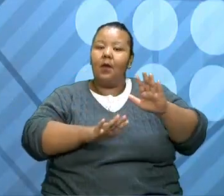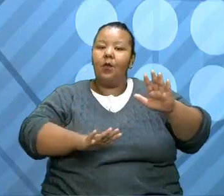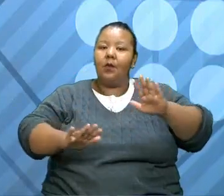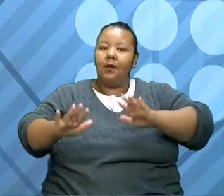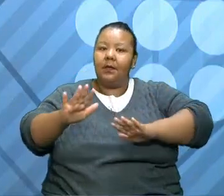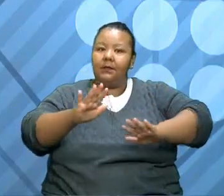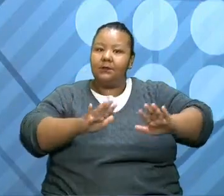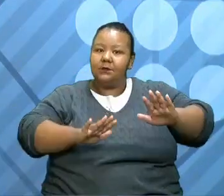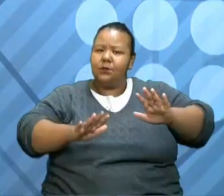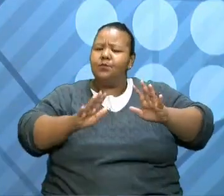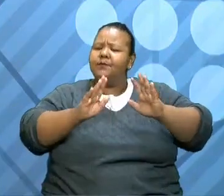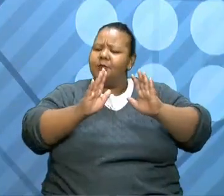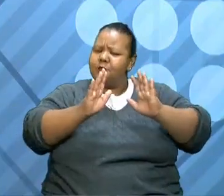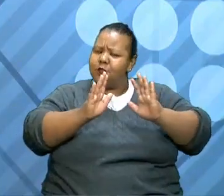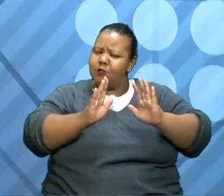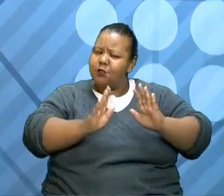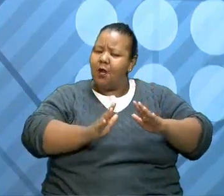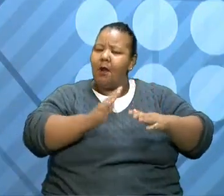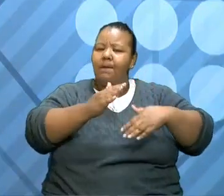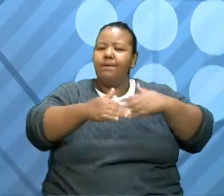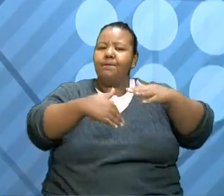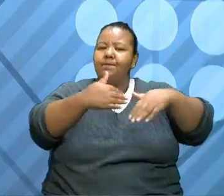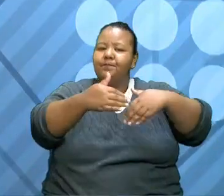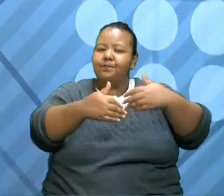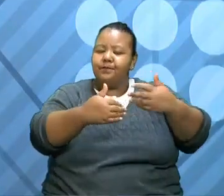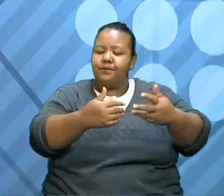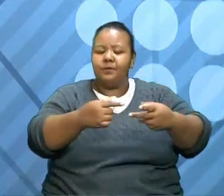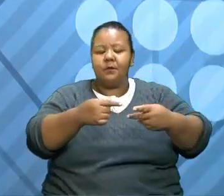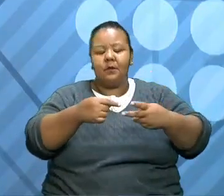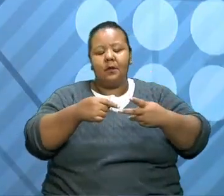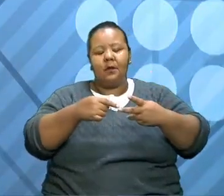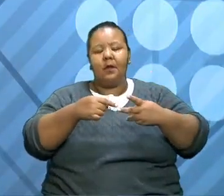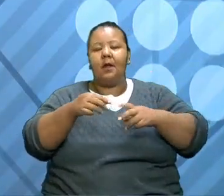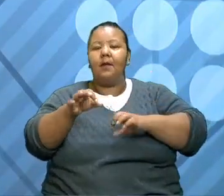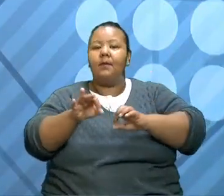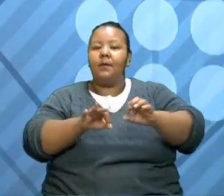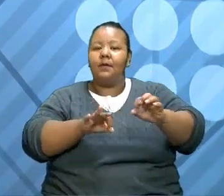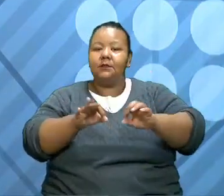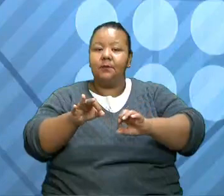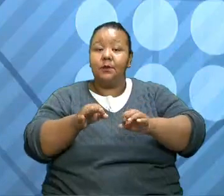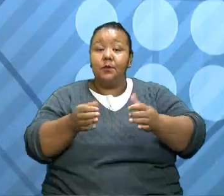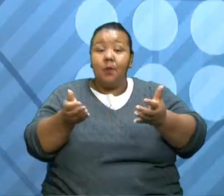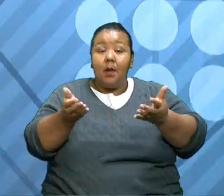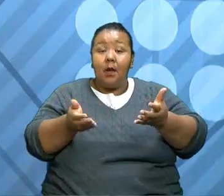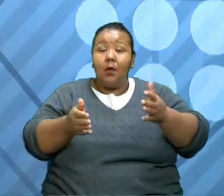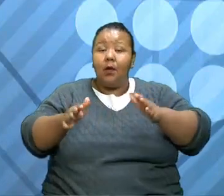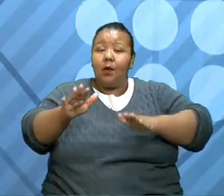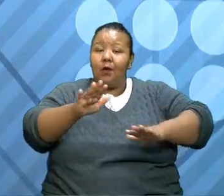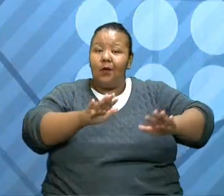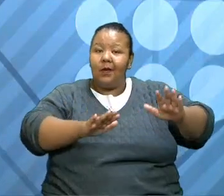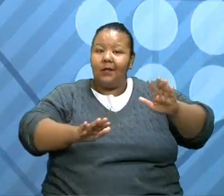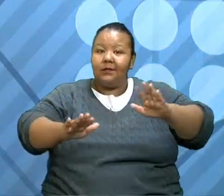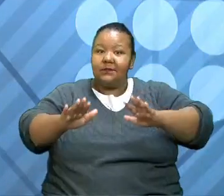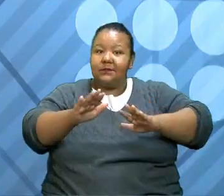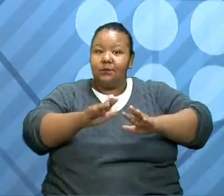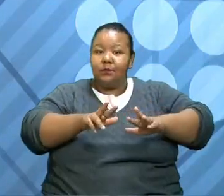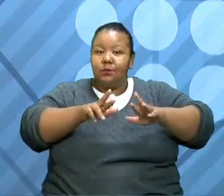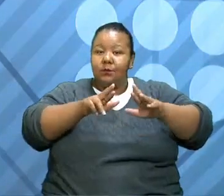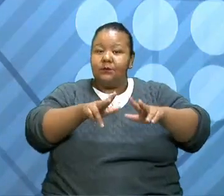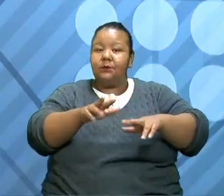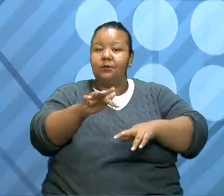vimos processos, planejamentos e agora vamos embasar nossa aula na parte da organização segundo o FOIL das